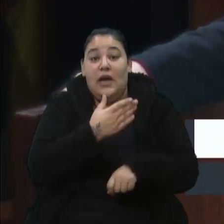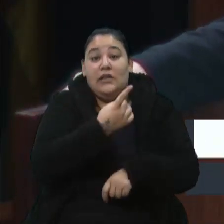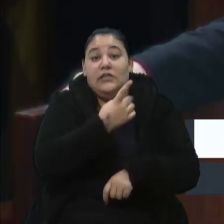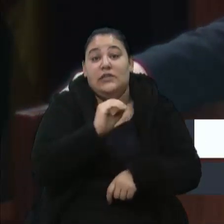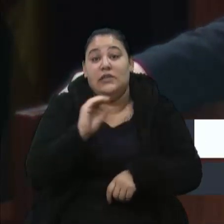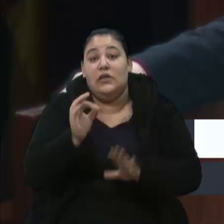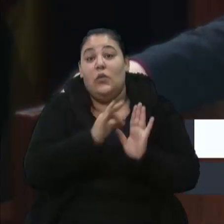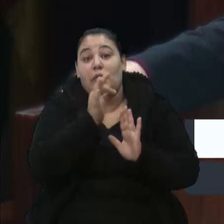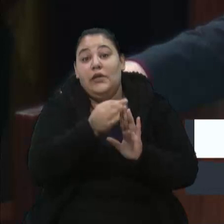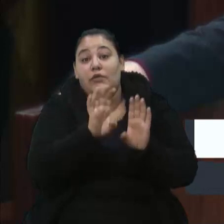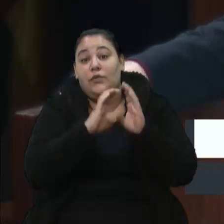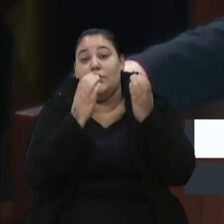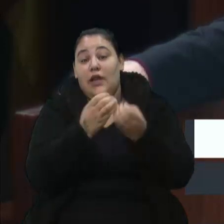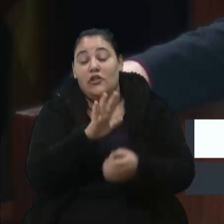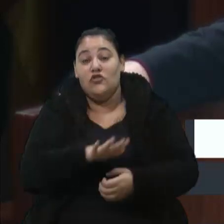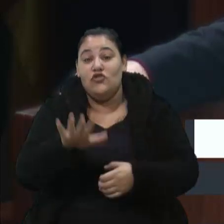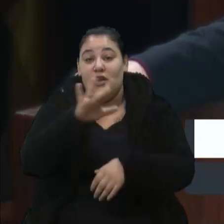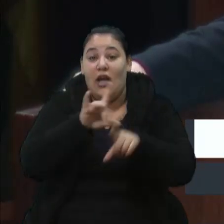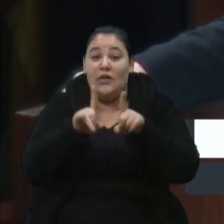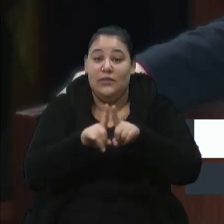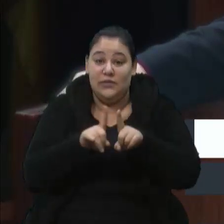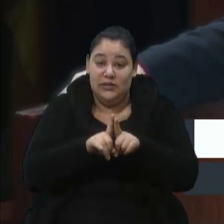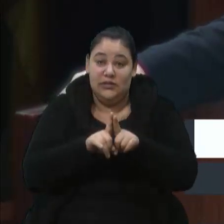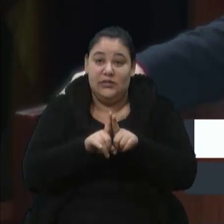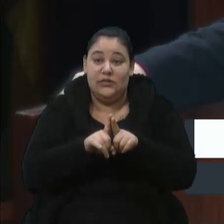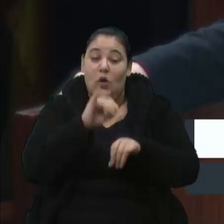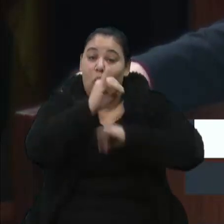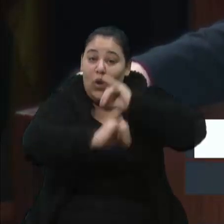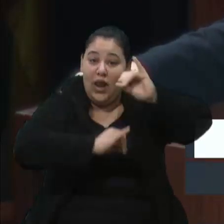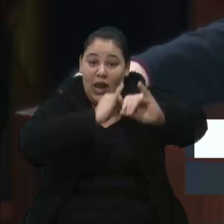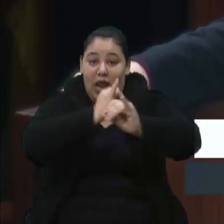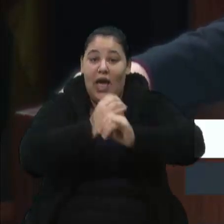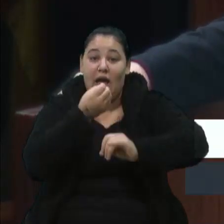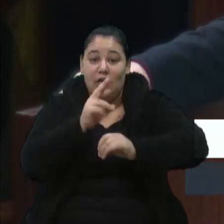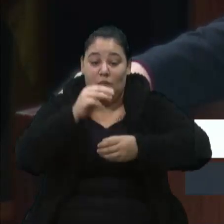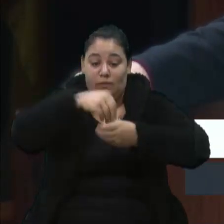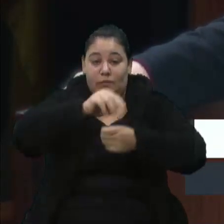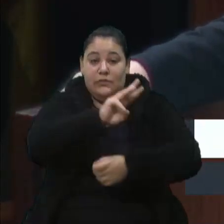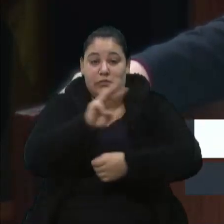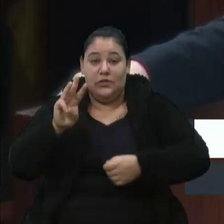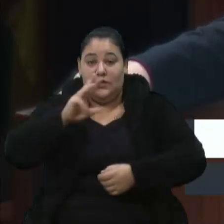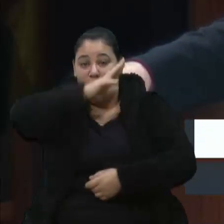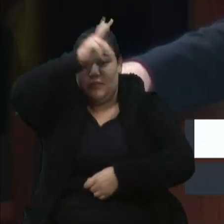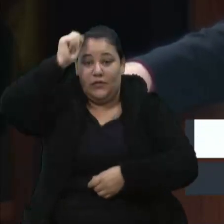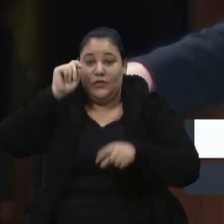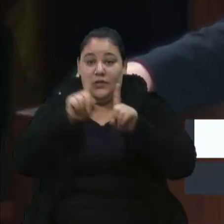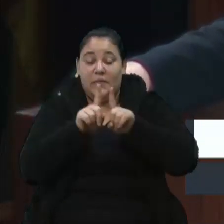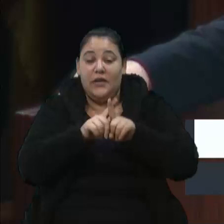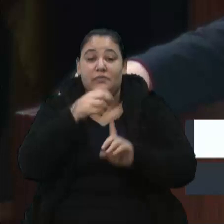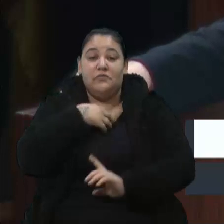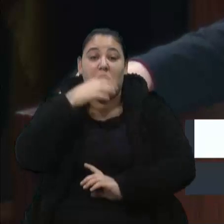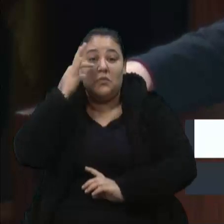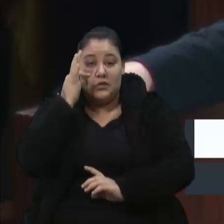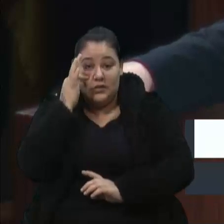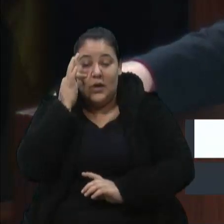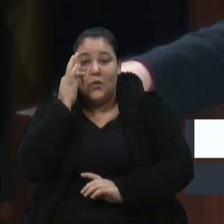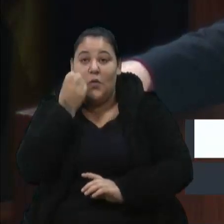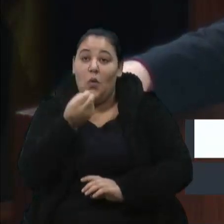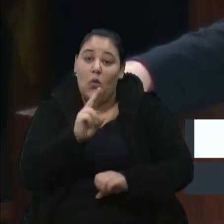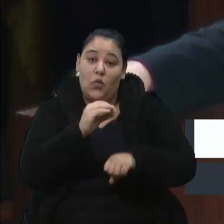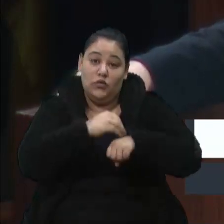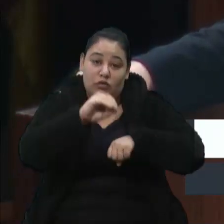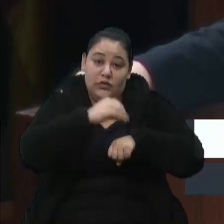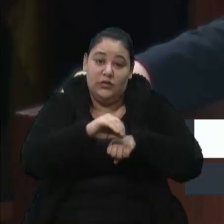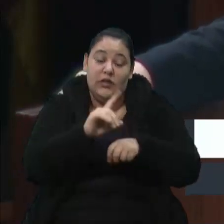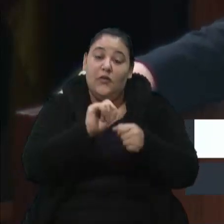da comunidade, tanto de forma online no site da Prefeitura, tanto de forma presencial ou por indicações, como eu fiz